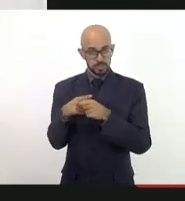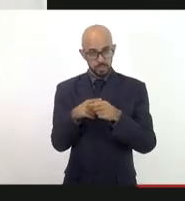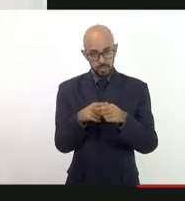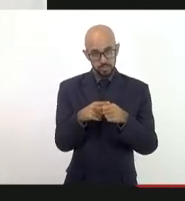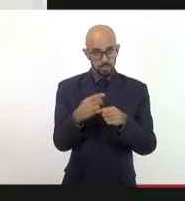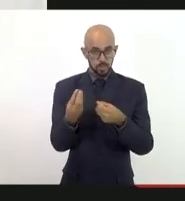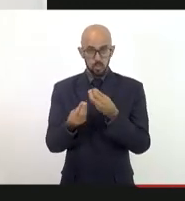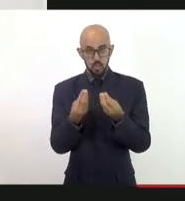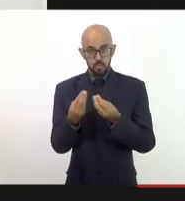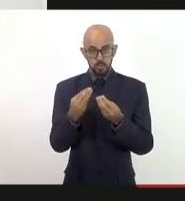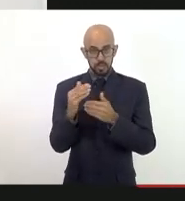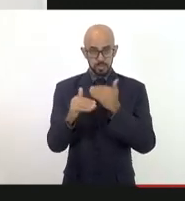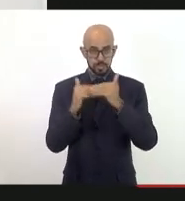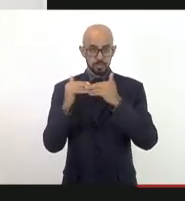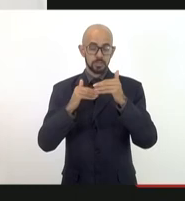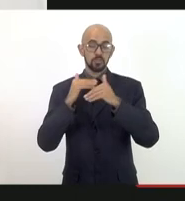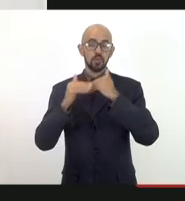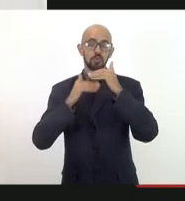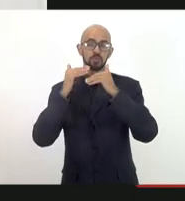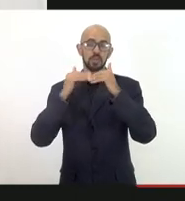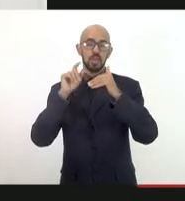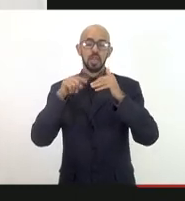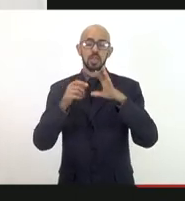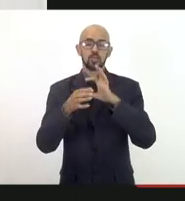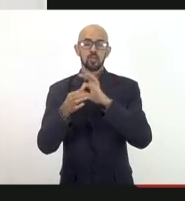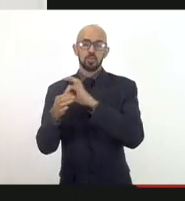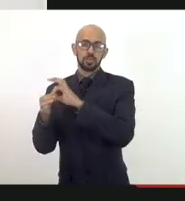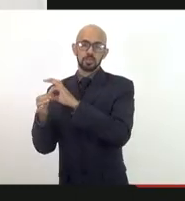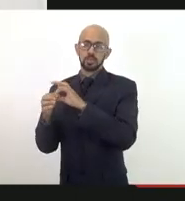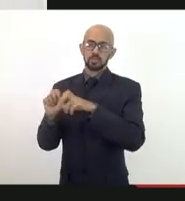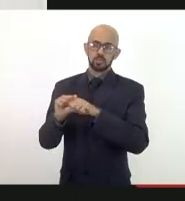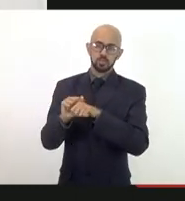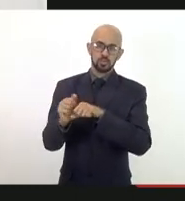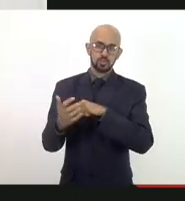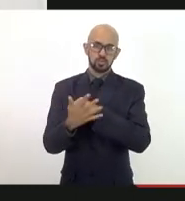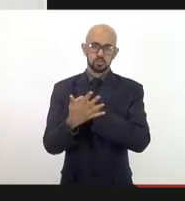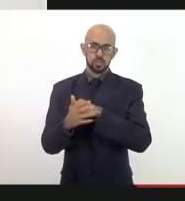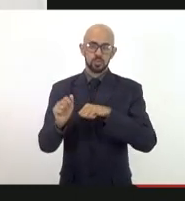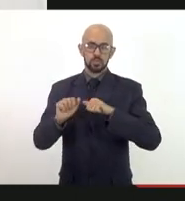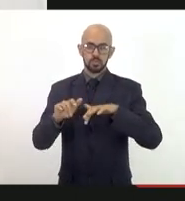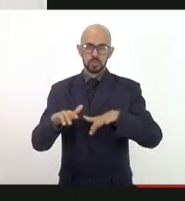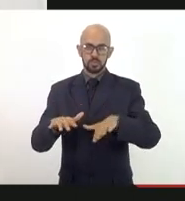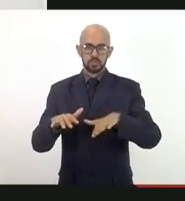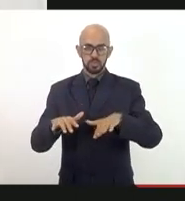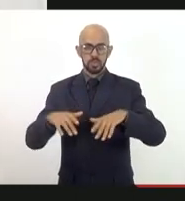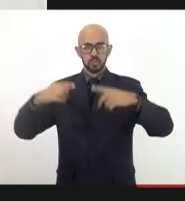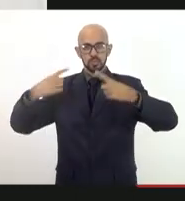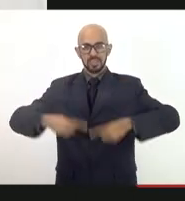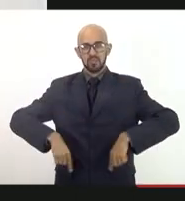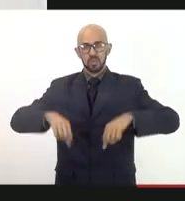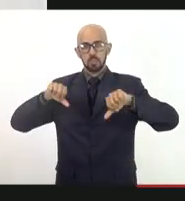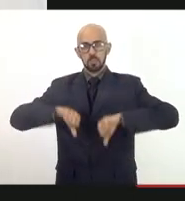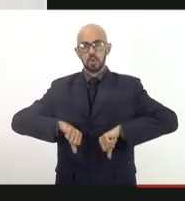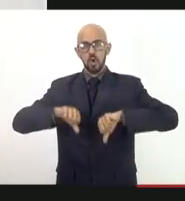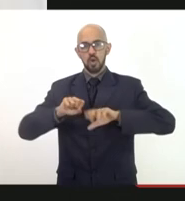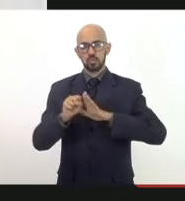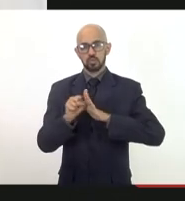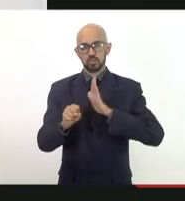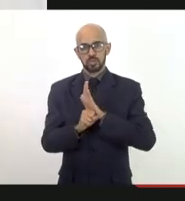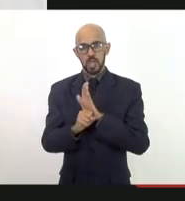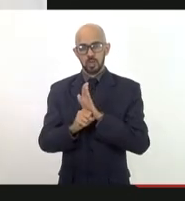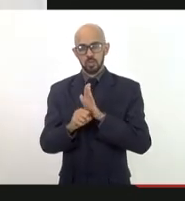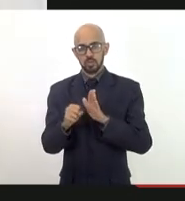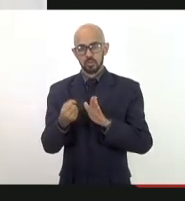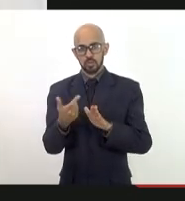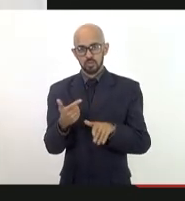constroem. Então, é nesse cenário, em meio a uma pandemia, o maior desafio do nosso século, sem olhar para as condições de vida da